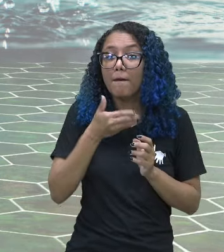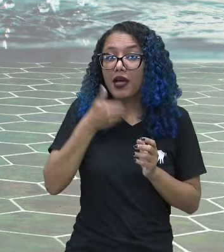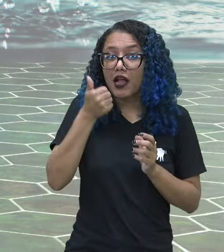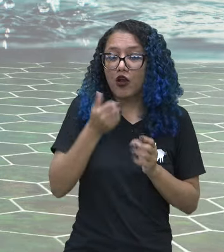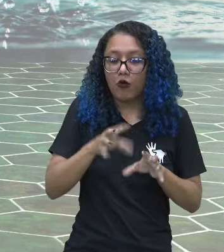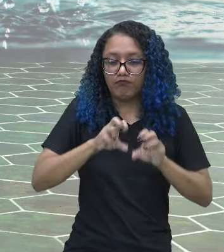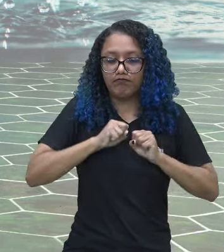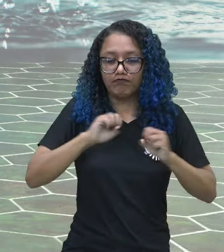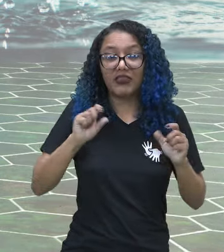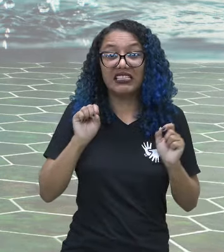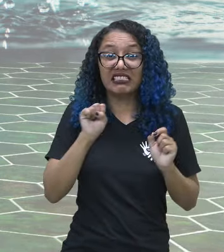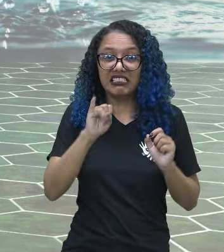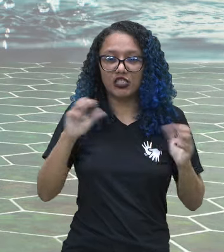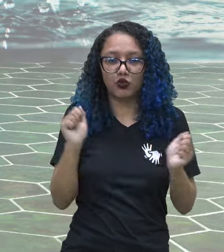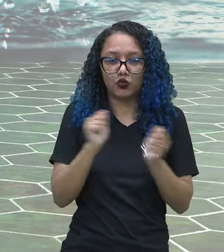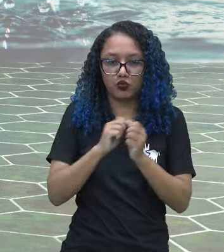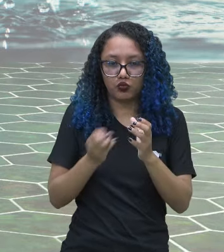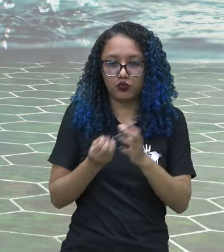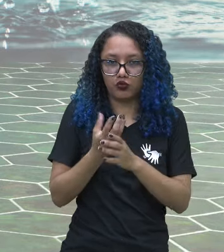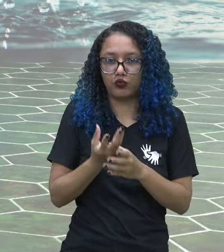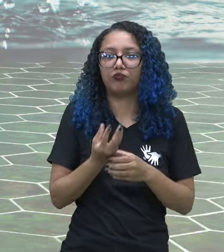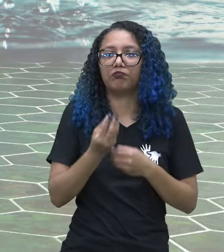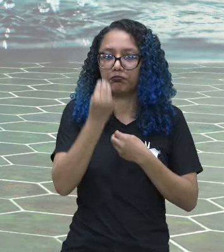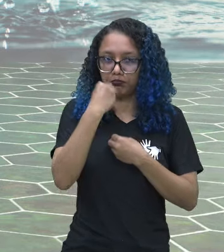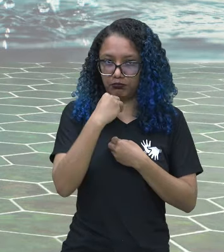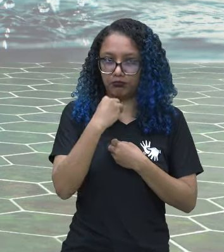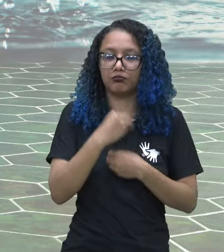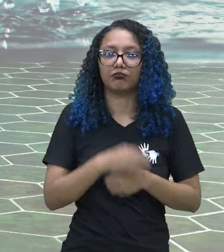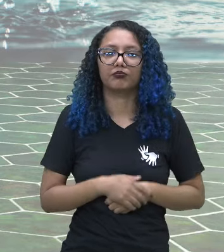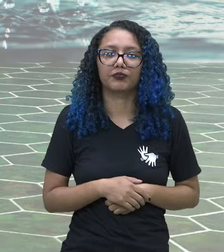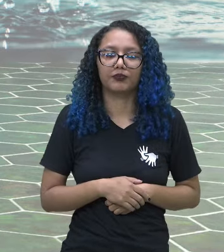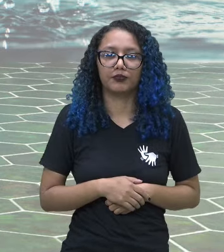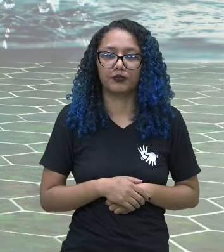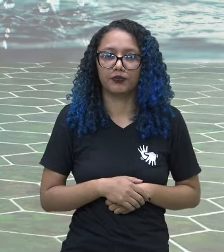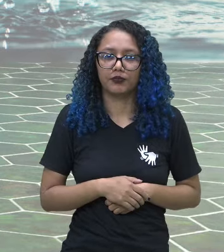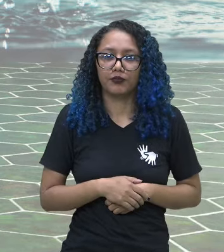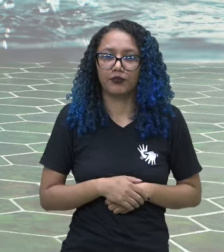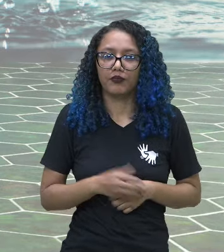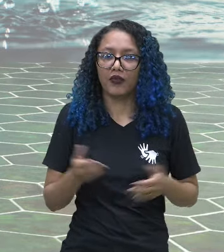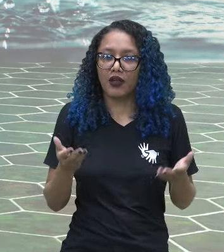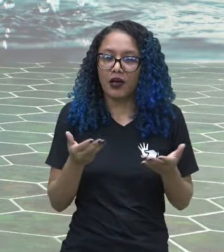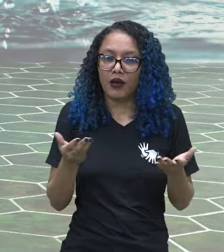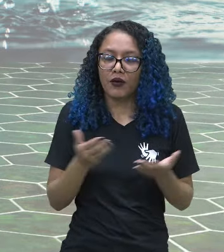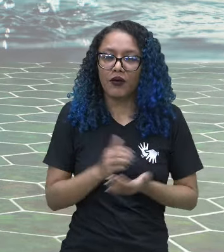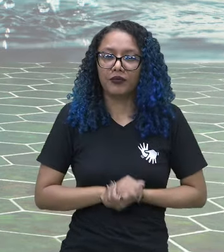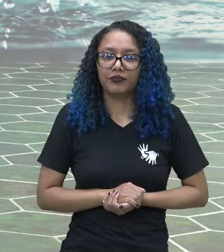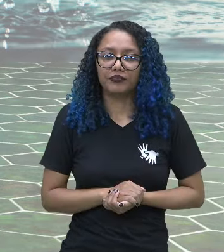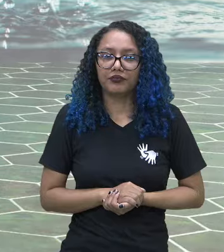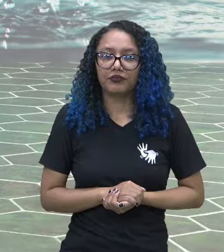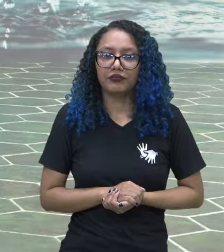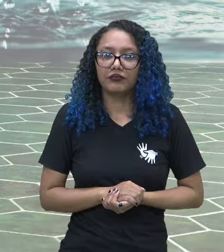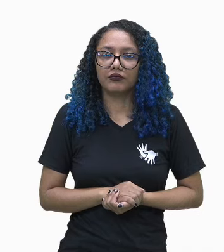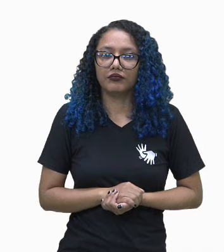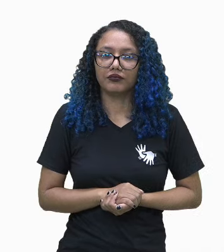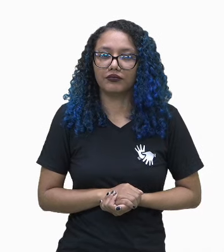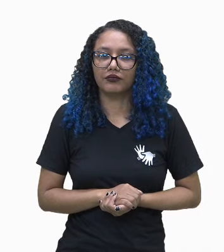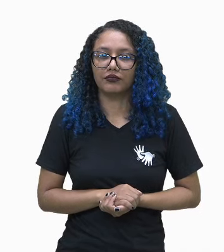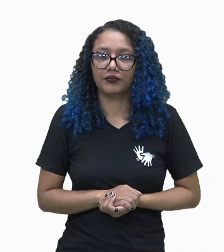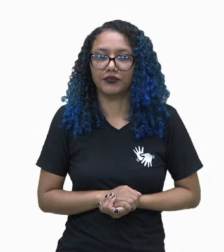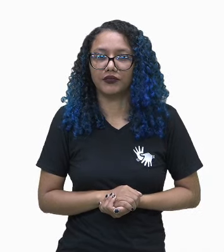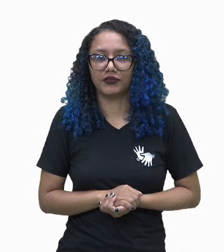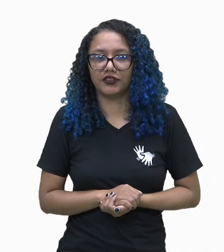combinada. Então, nós vamos agora iniciar a nossa explicação aí, falar sobre os ácidos